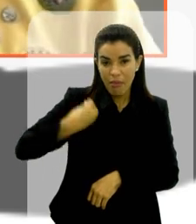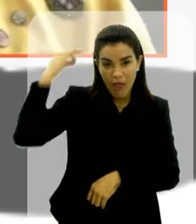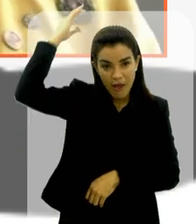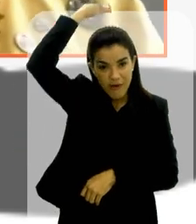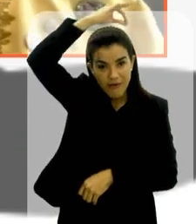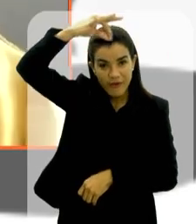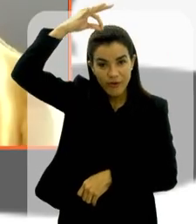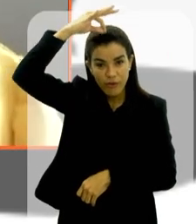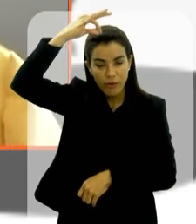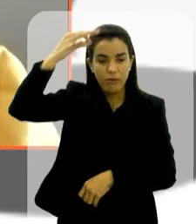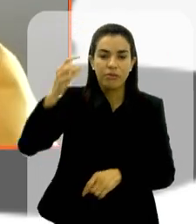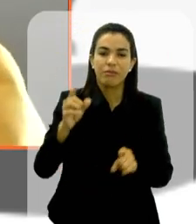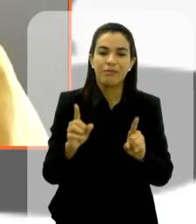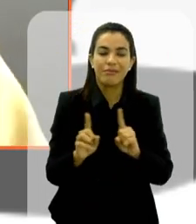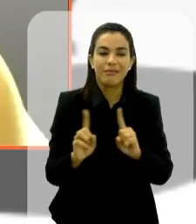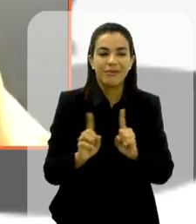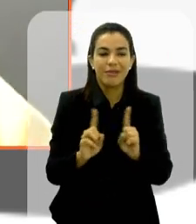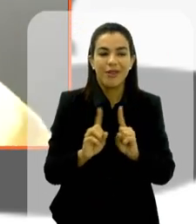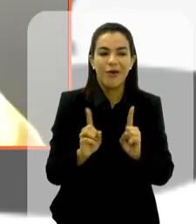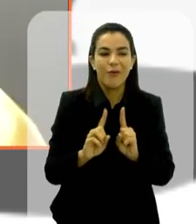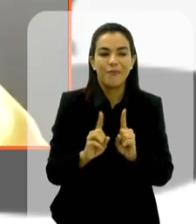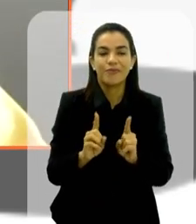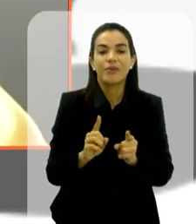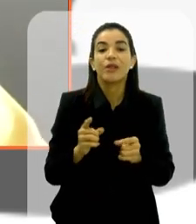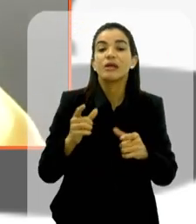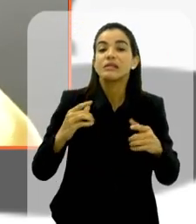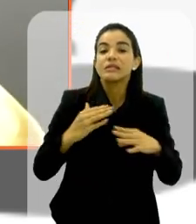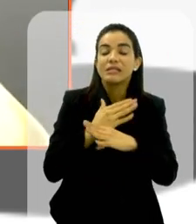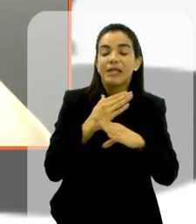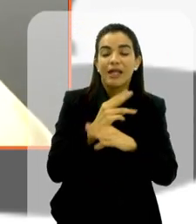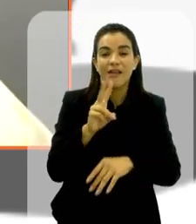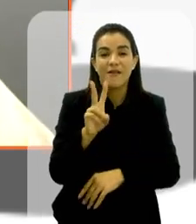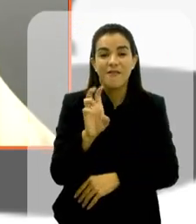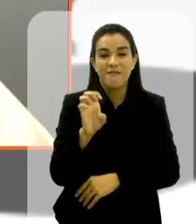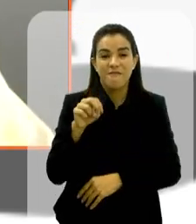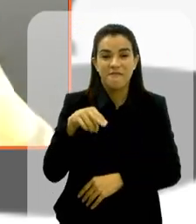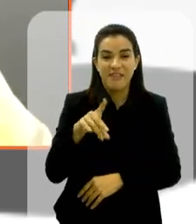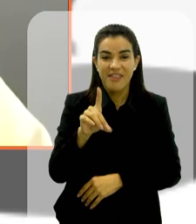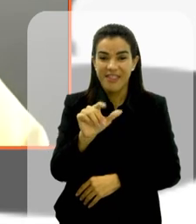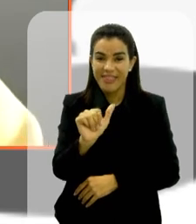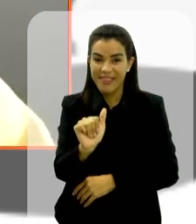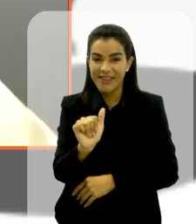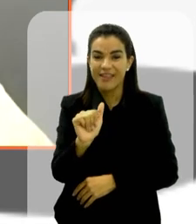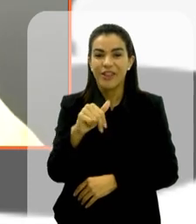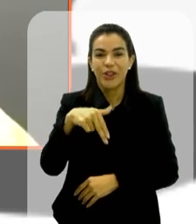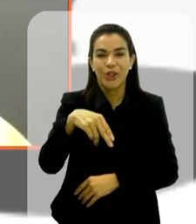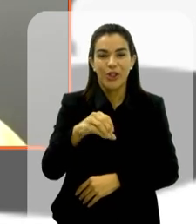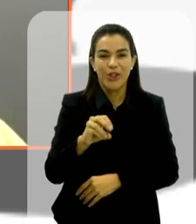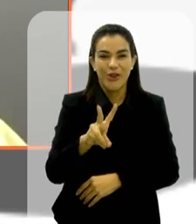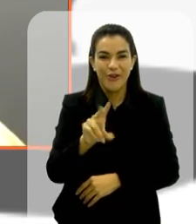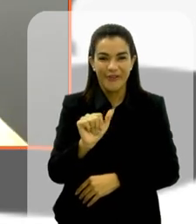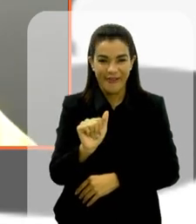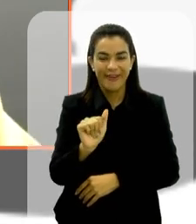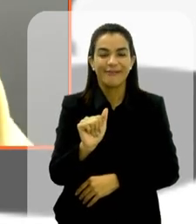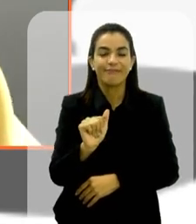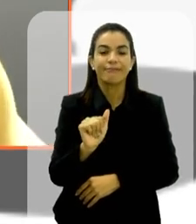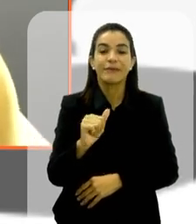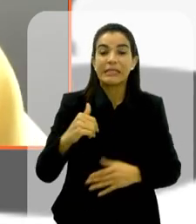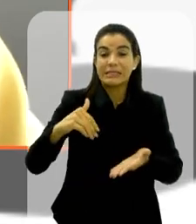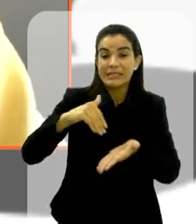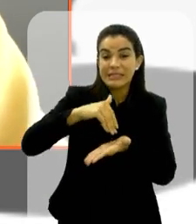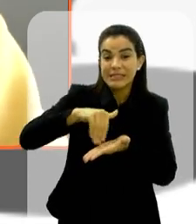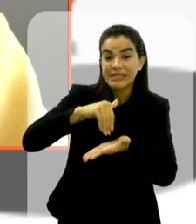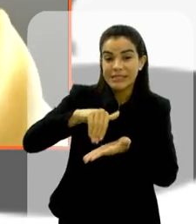Não, estou aqui na cidade Venda Nova do Imigrante, inclusive estou aqui na Secretaria